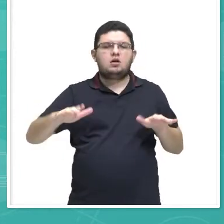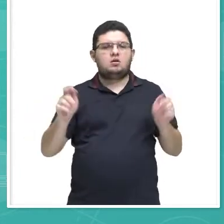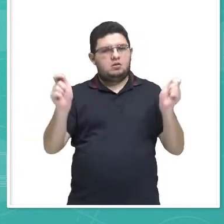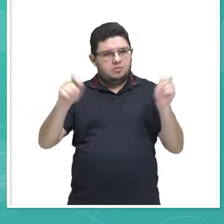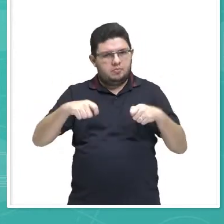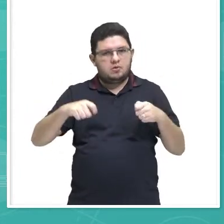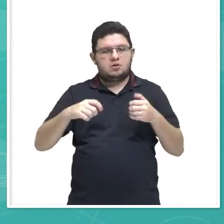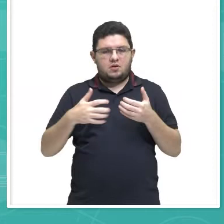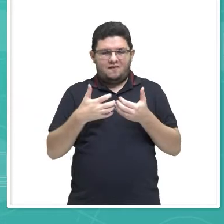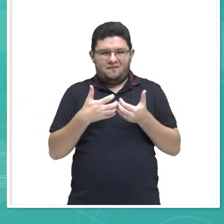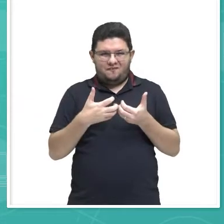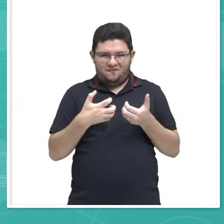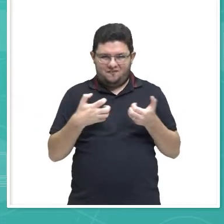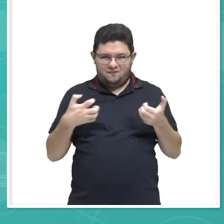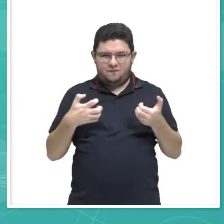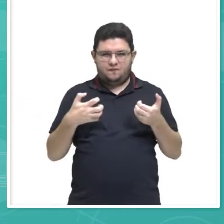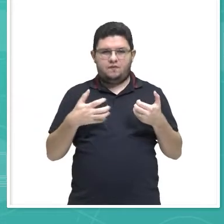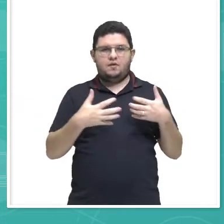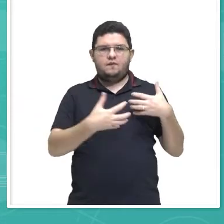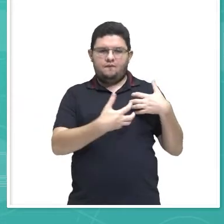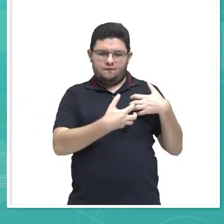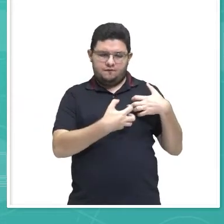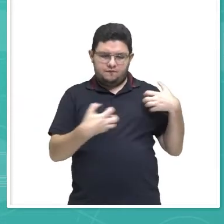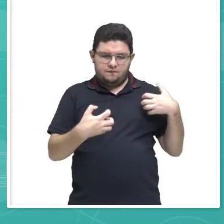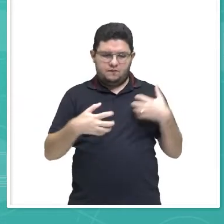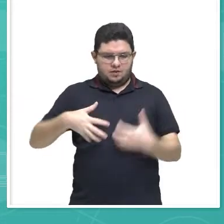ir puindo a roupa.